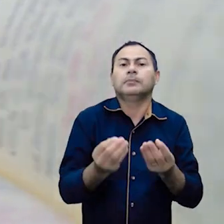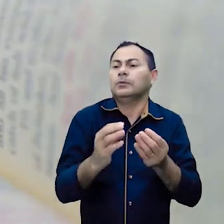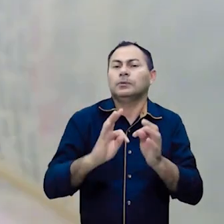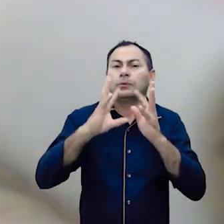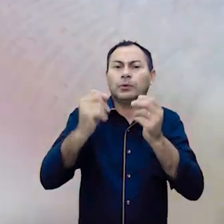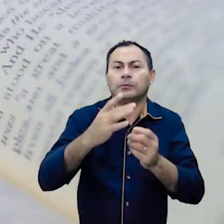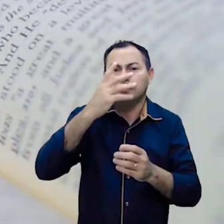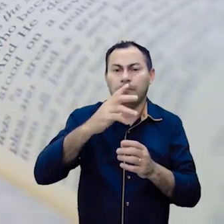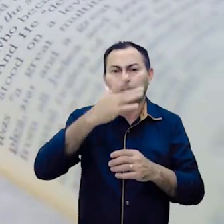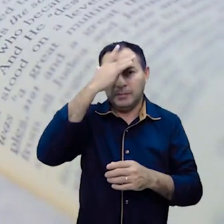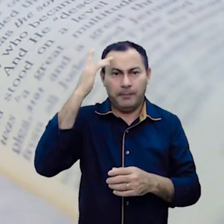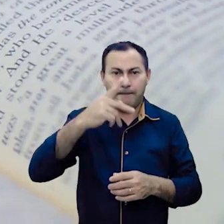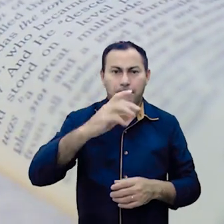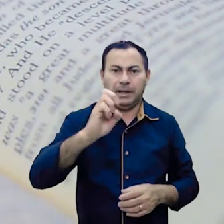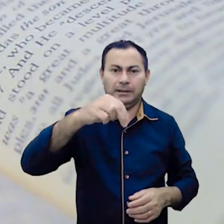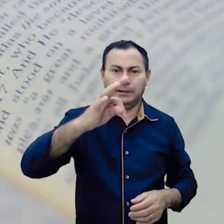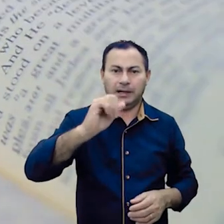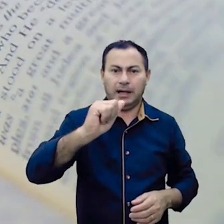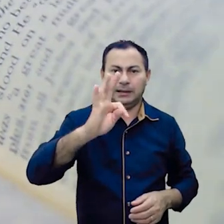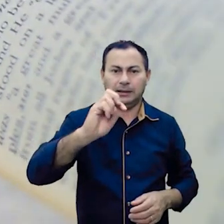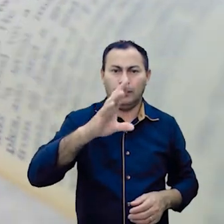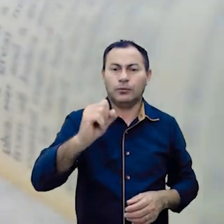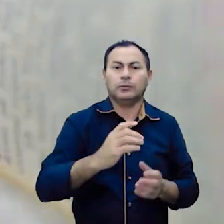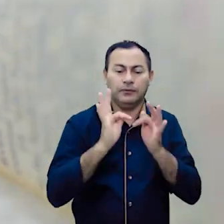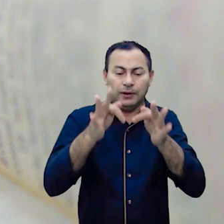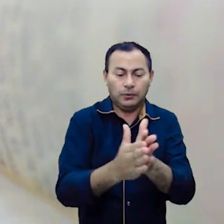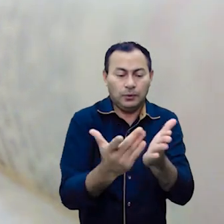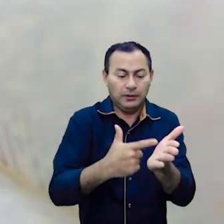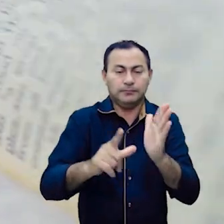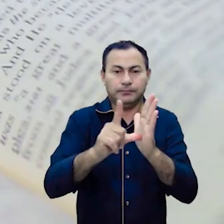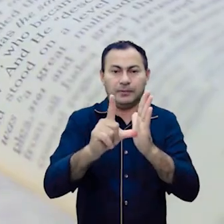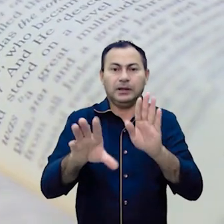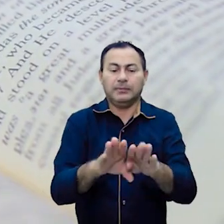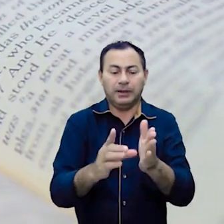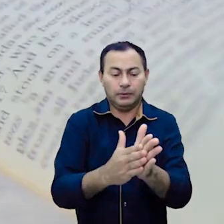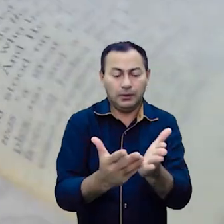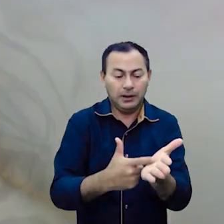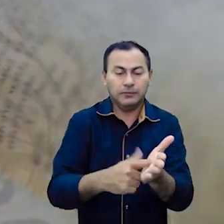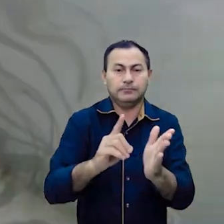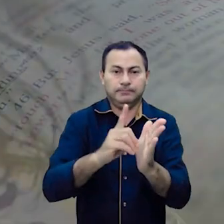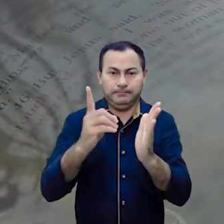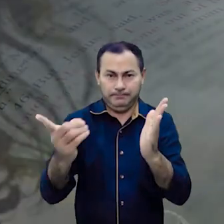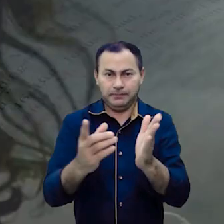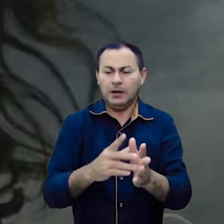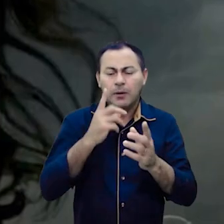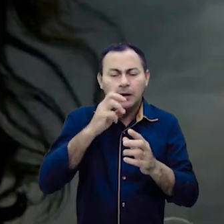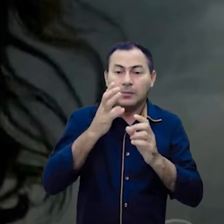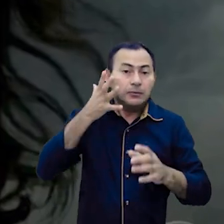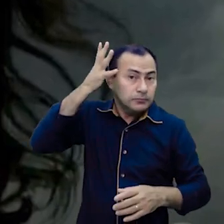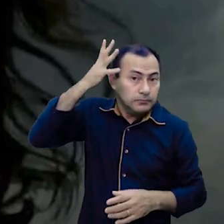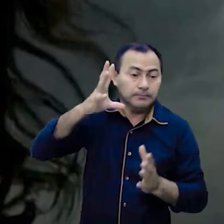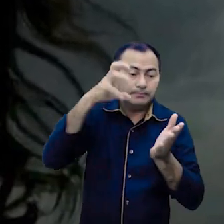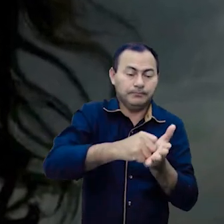bem como autor do pentateuco Especialmente no final do Levítico Deuteronômio Moisés aparece muito eloquente algumas das